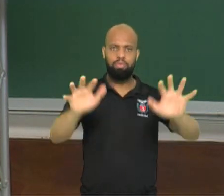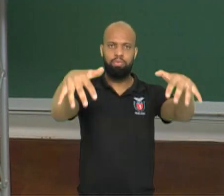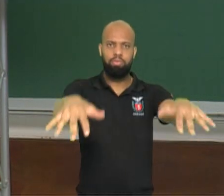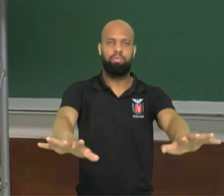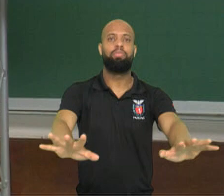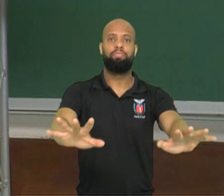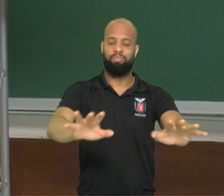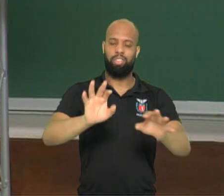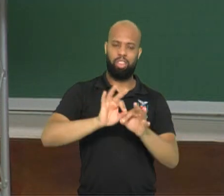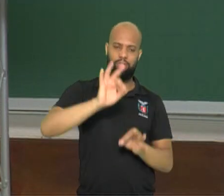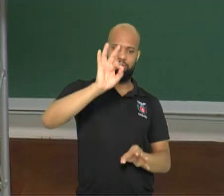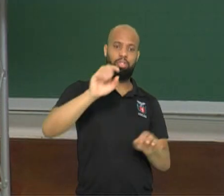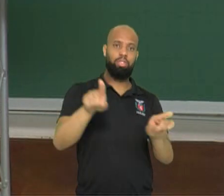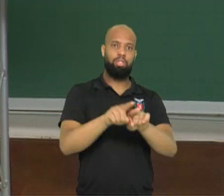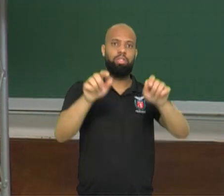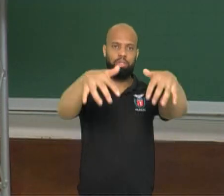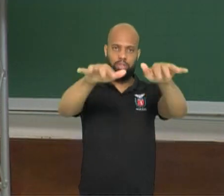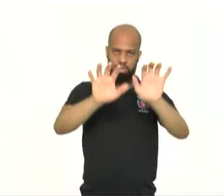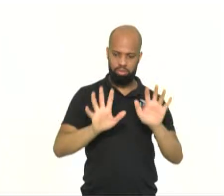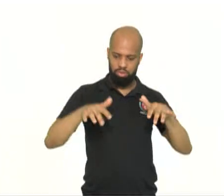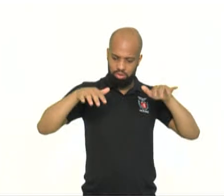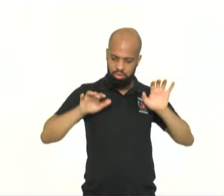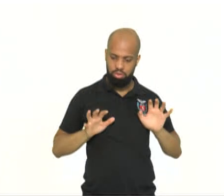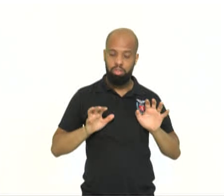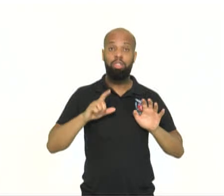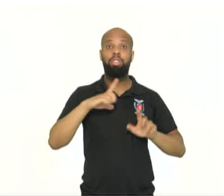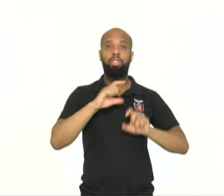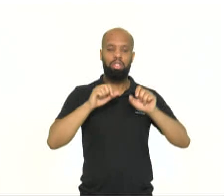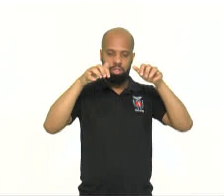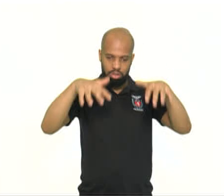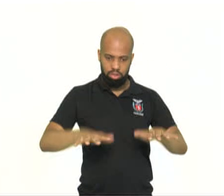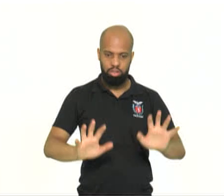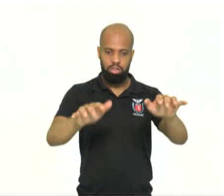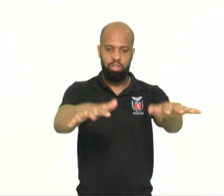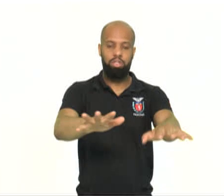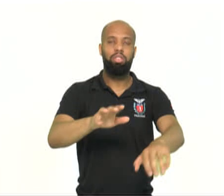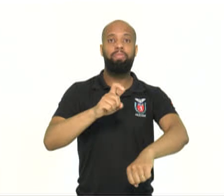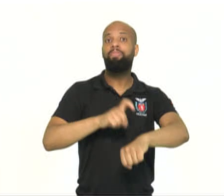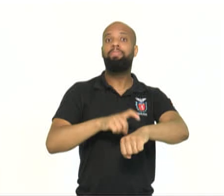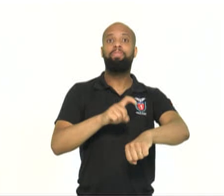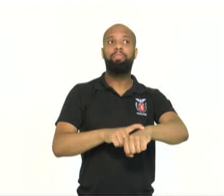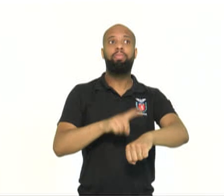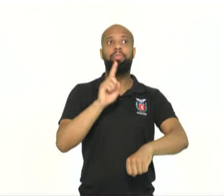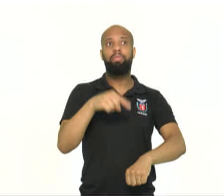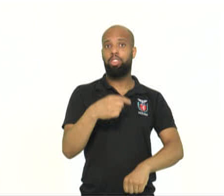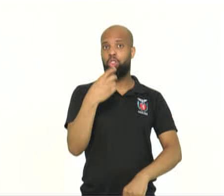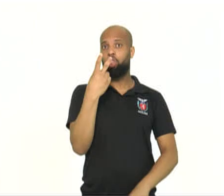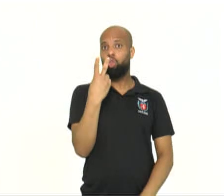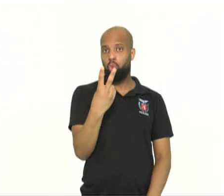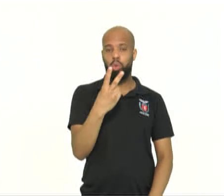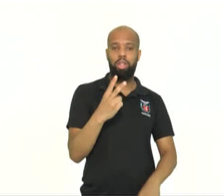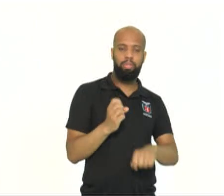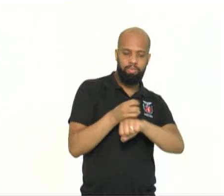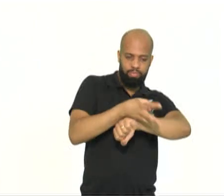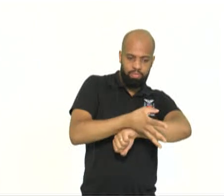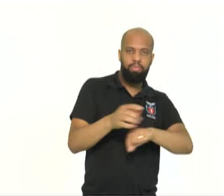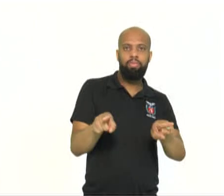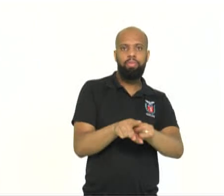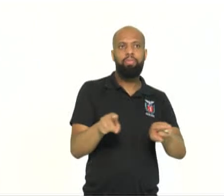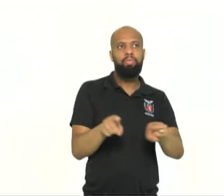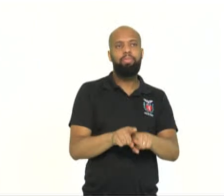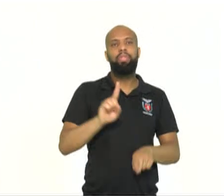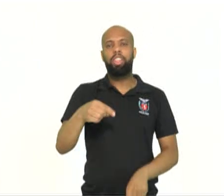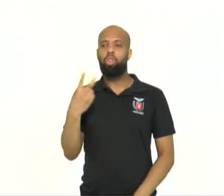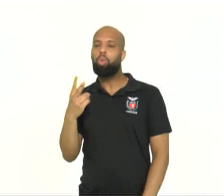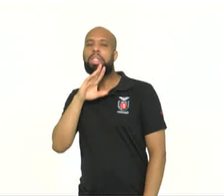altura, e a da maré baixa. E as marés altas ocorrem às 2 horas e às 14 horas, quer dizer, às 2 da manhã e às 14 horas. E